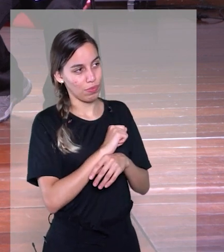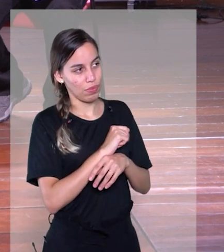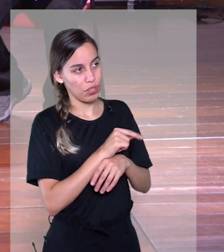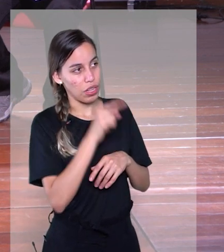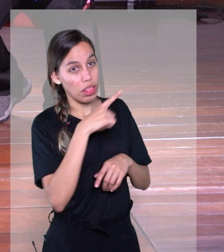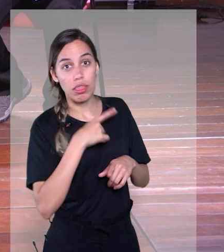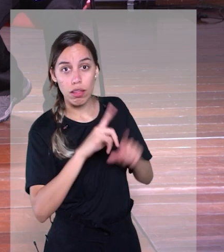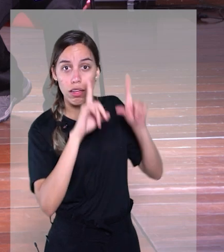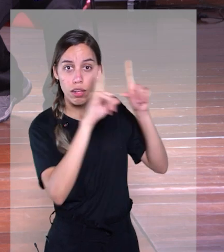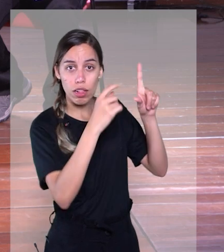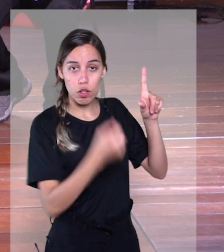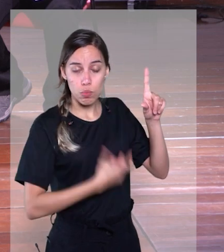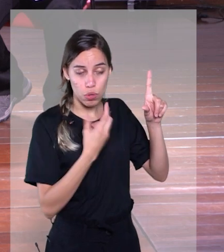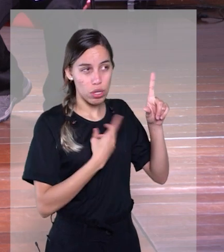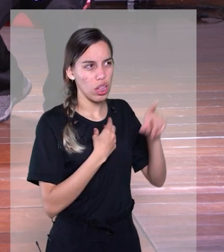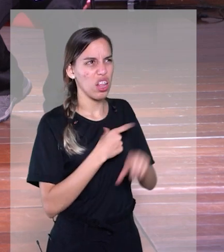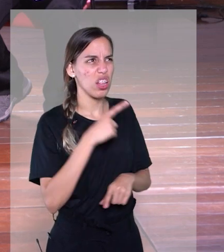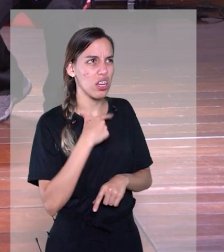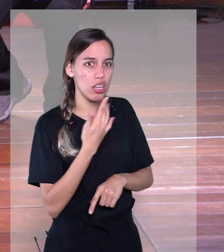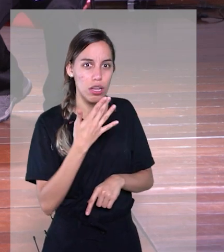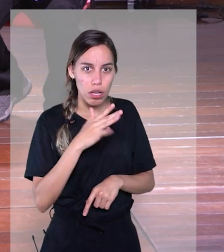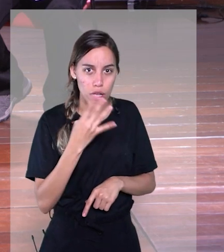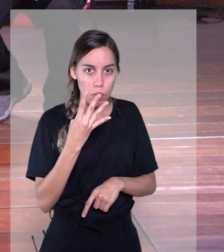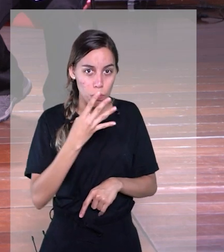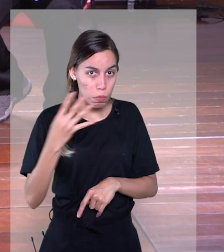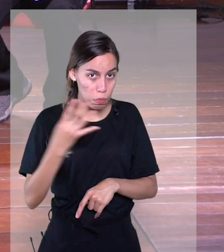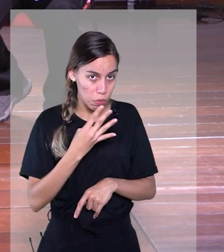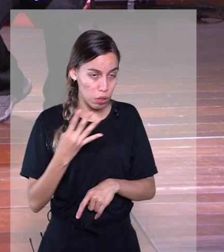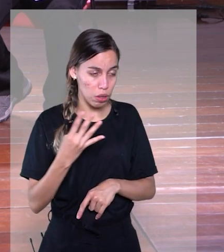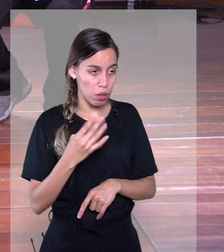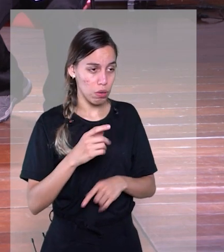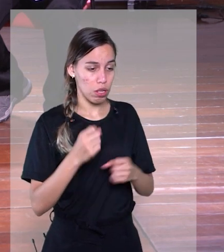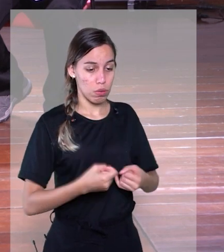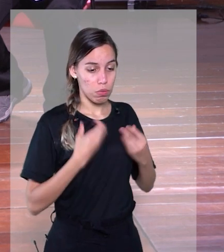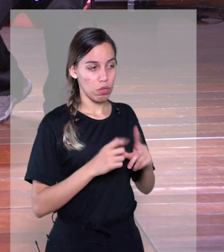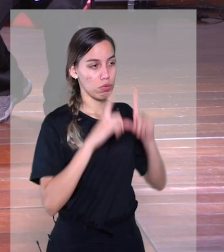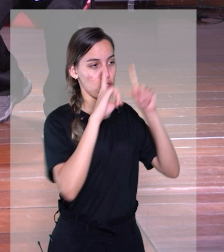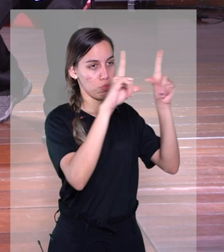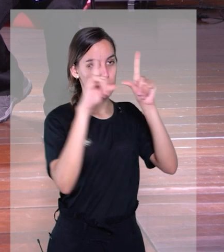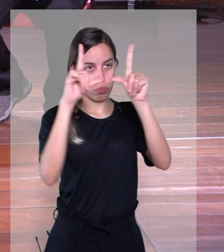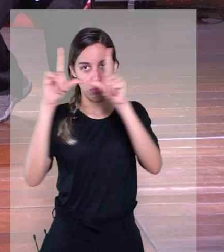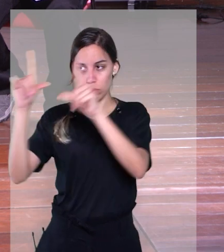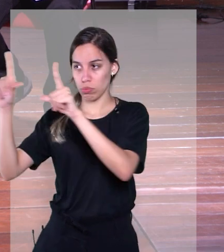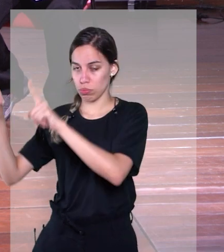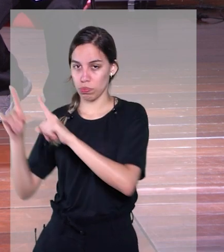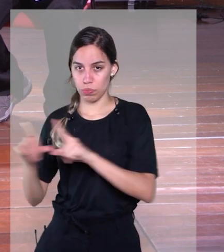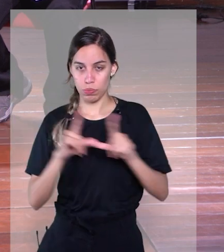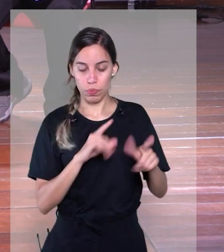enfim. E são 44 poemas emplacados na cidade que fazem um roteiro turístico. Então, isso é uma